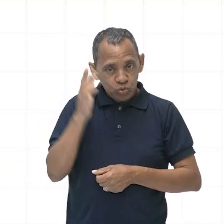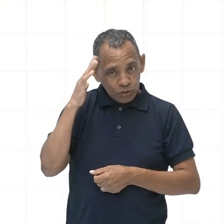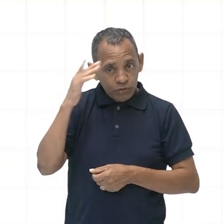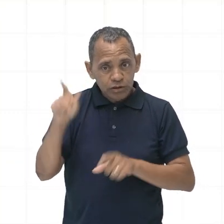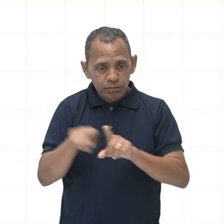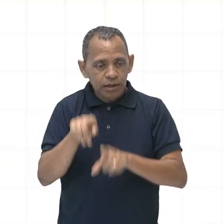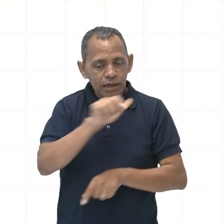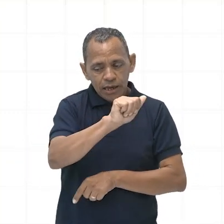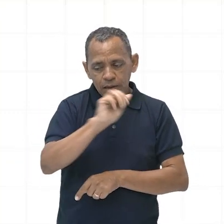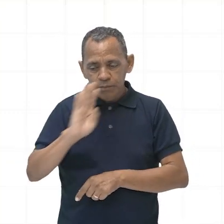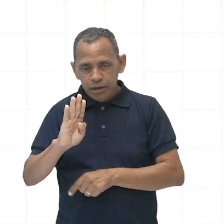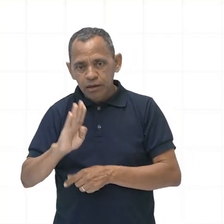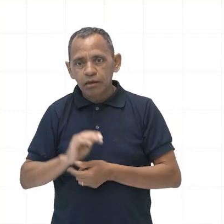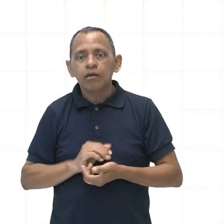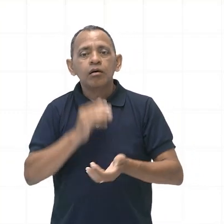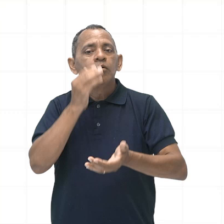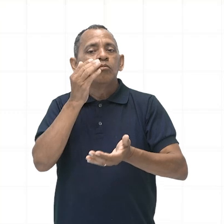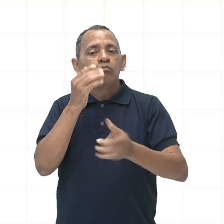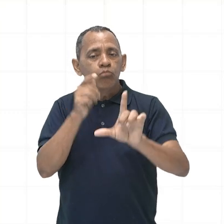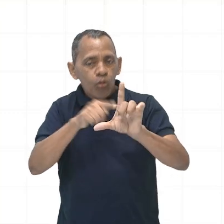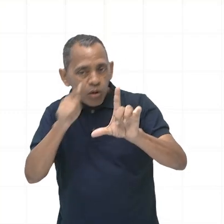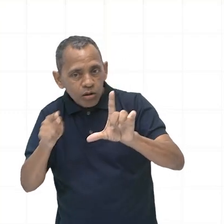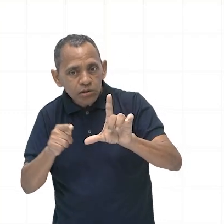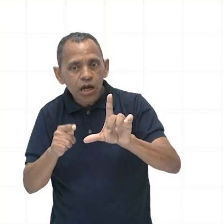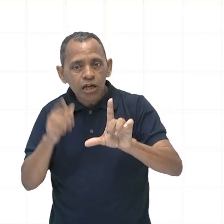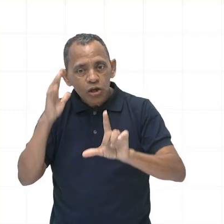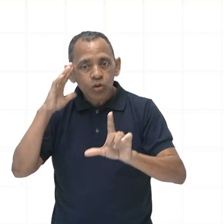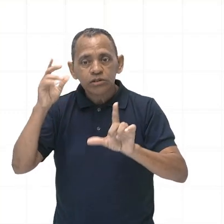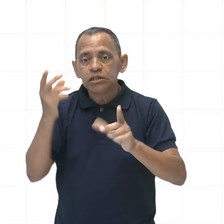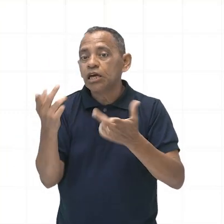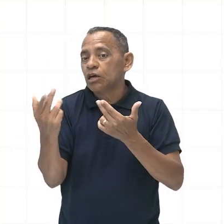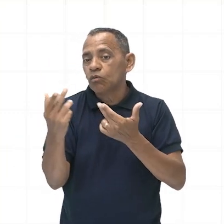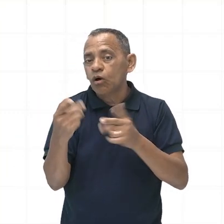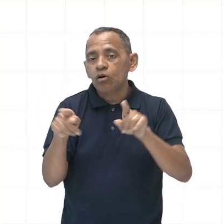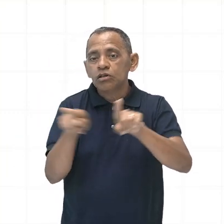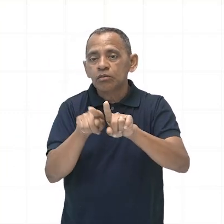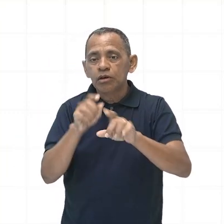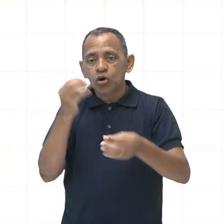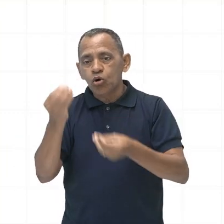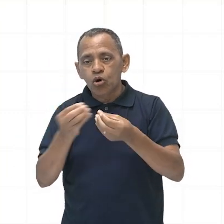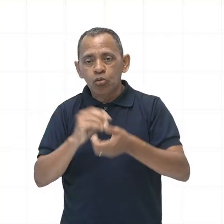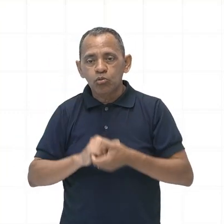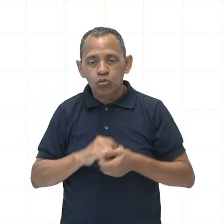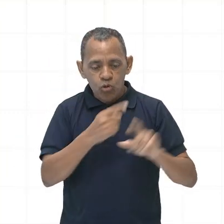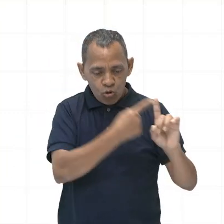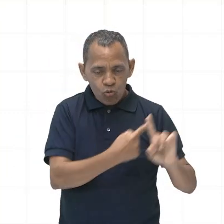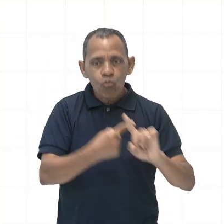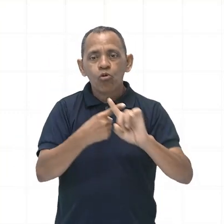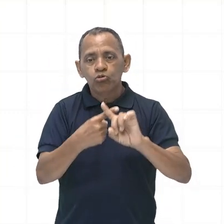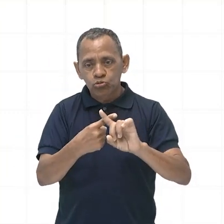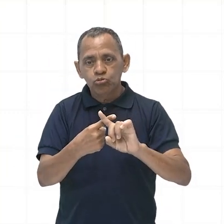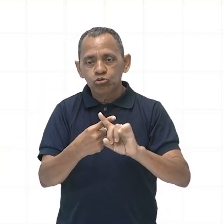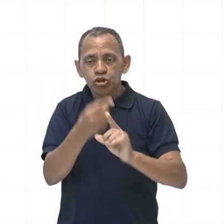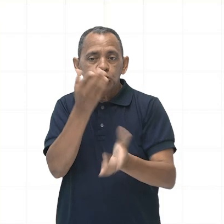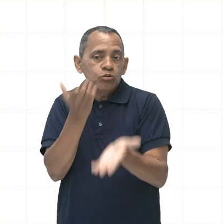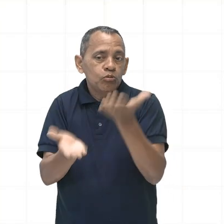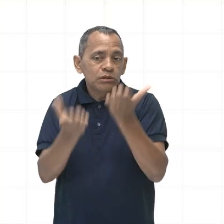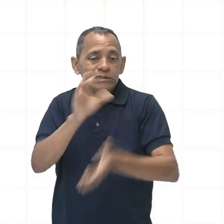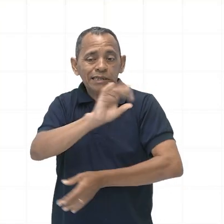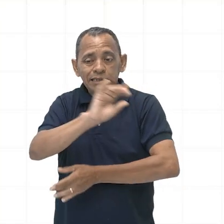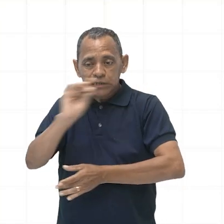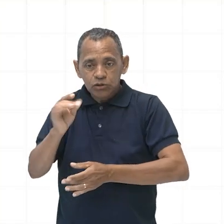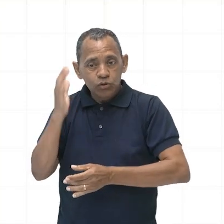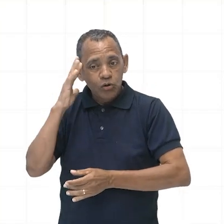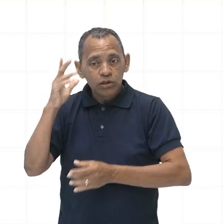a probabilidade dos dois ocorrerem simultaneamente é igual ao produto da probabilidade de cada um